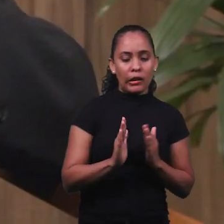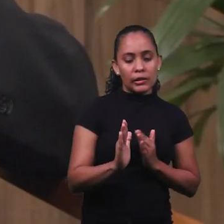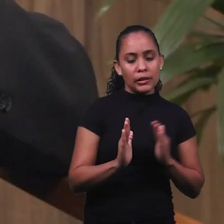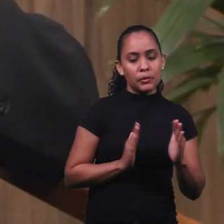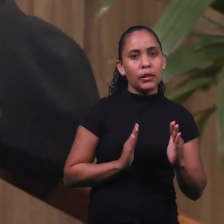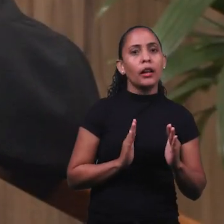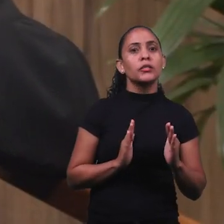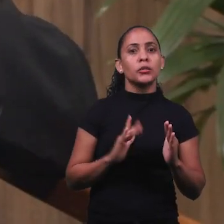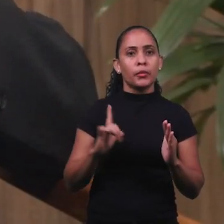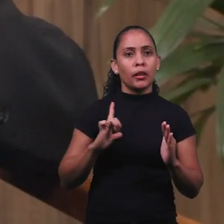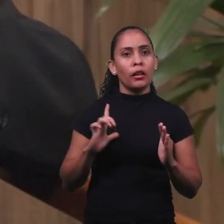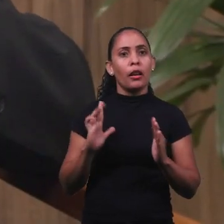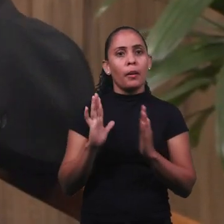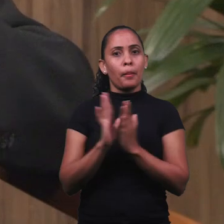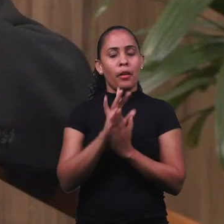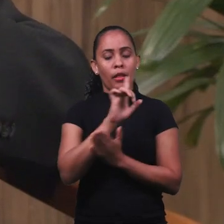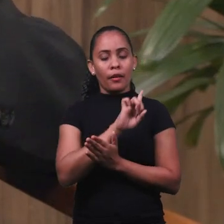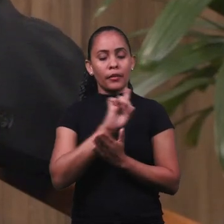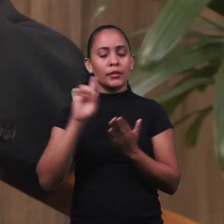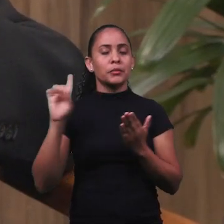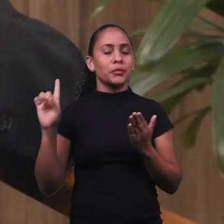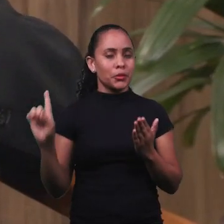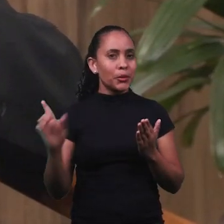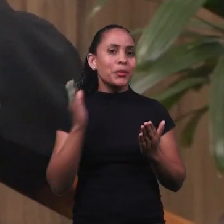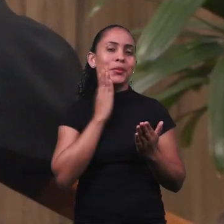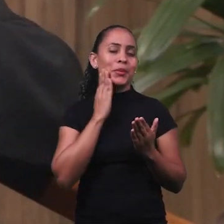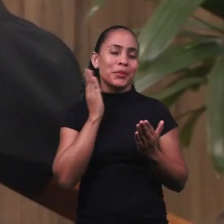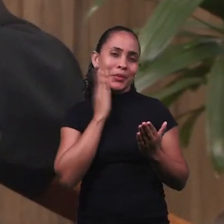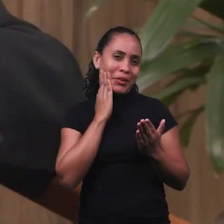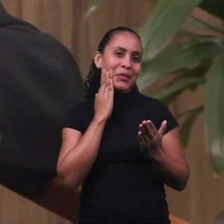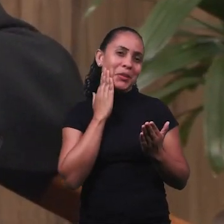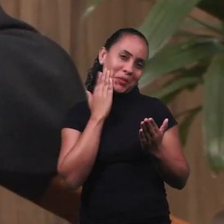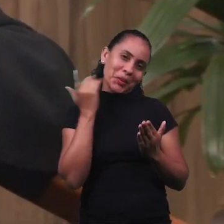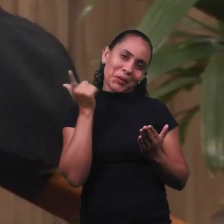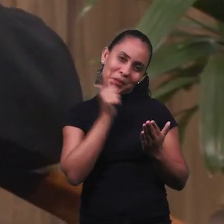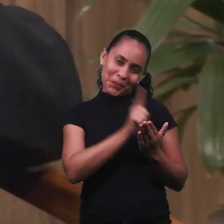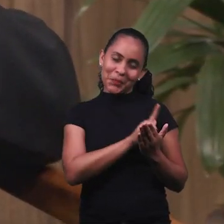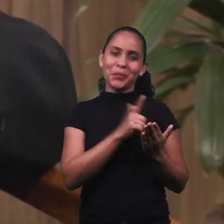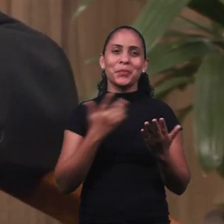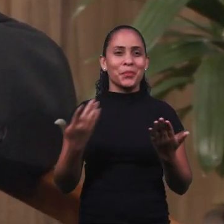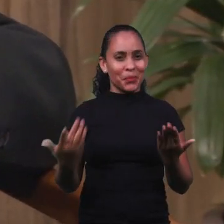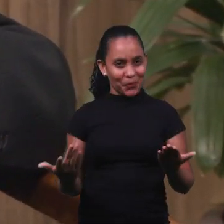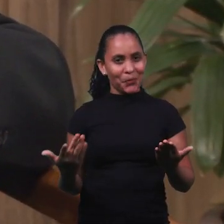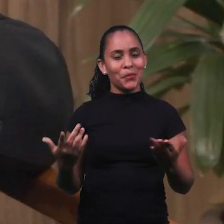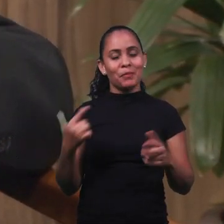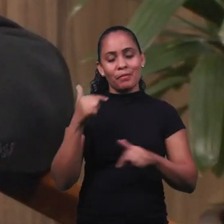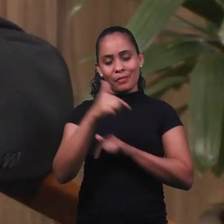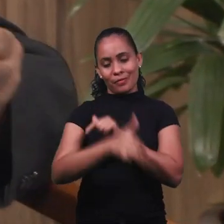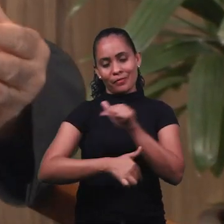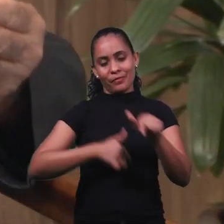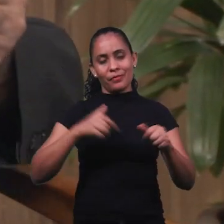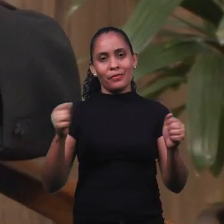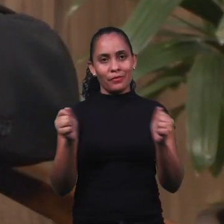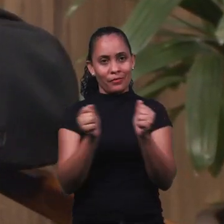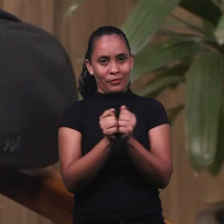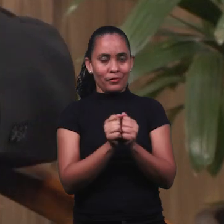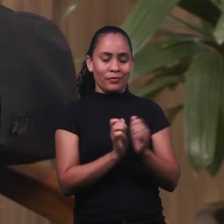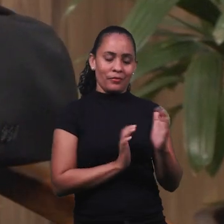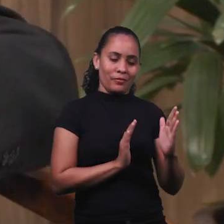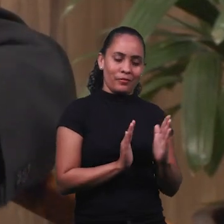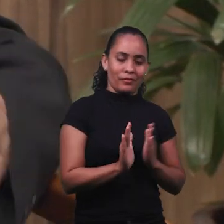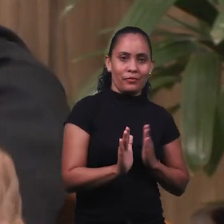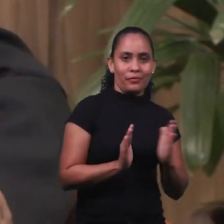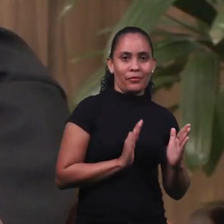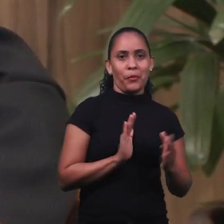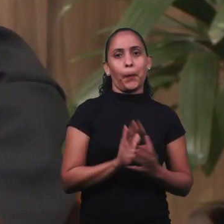da questão do acesso à palavra de Deus, nesse cuidado do acesso à palavra de Deus. Então, por isso que o trabalho com os idosos faz parte,